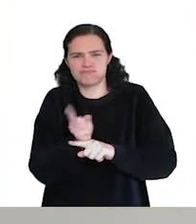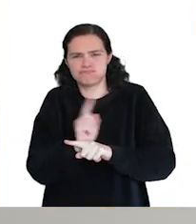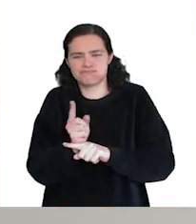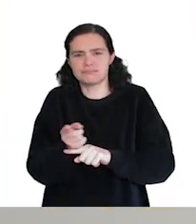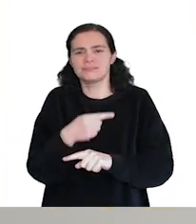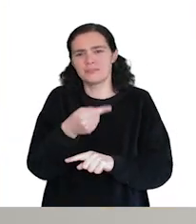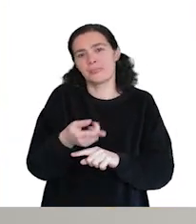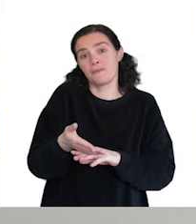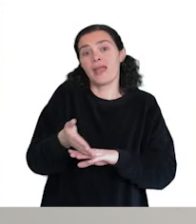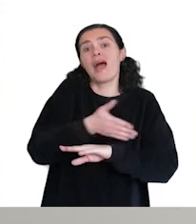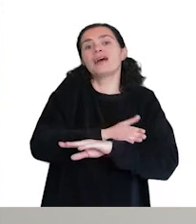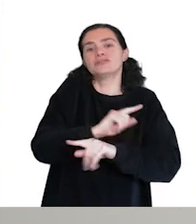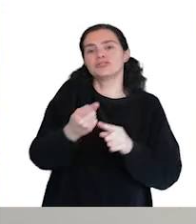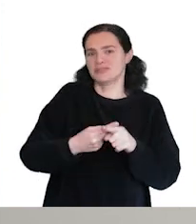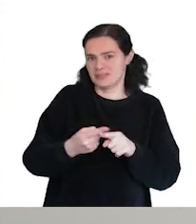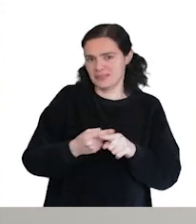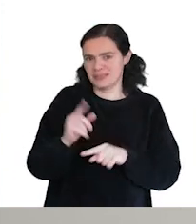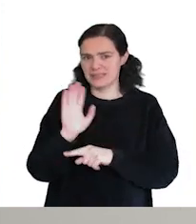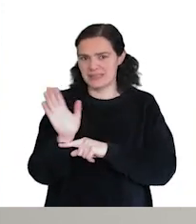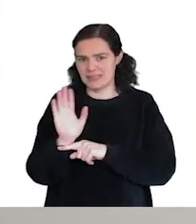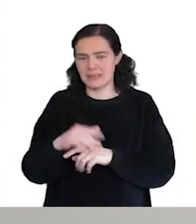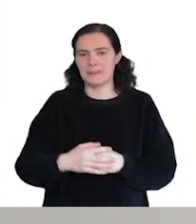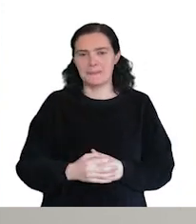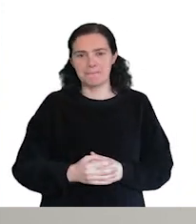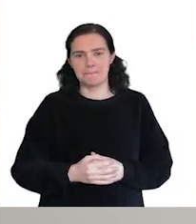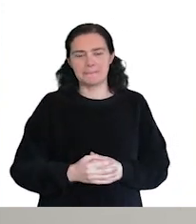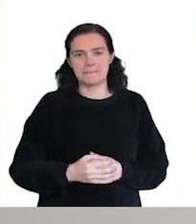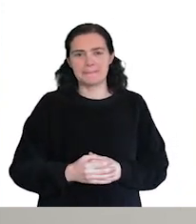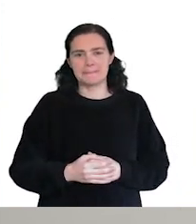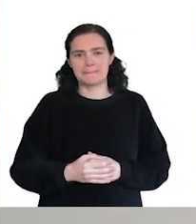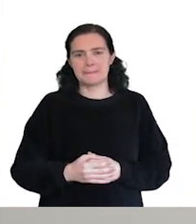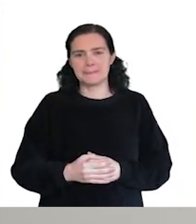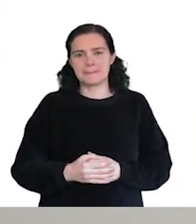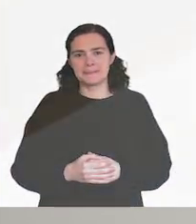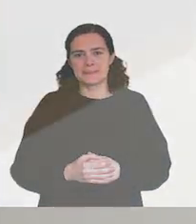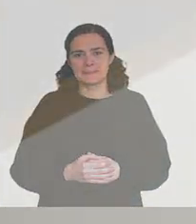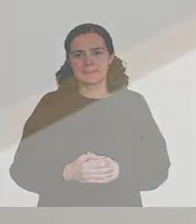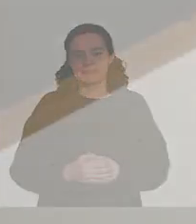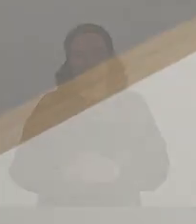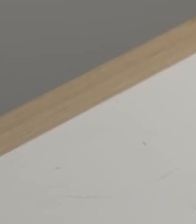no fundo, precedia ou precedeu o interesse que mais tarde veio a ter pelo cinema.